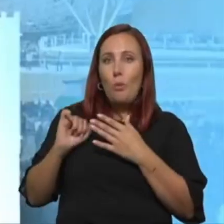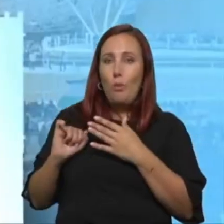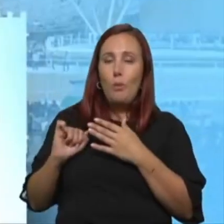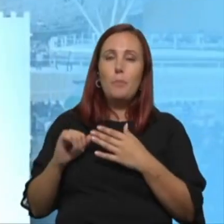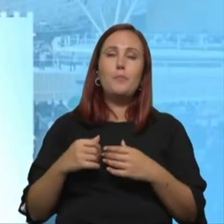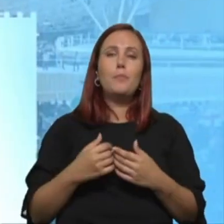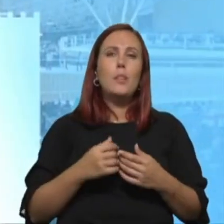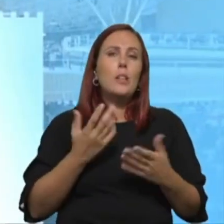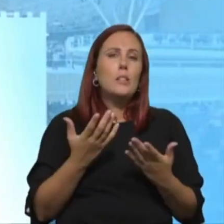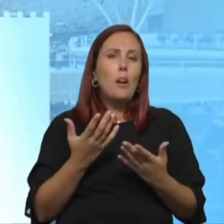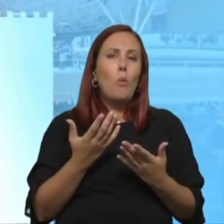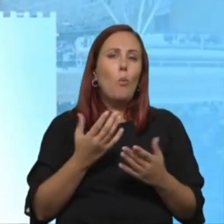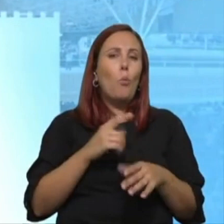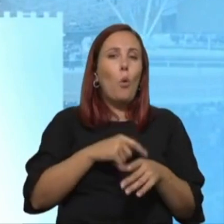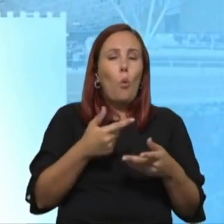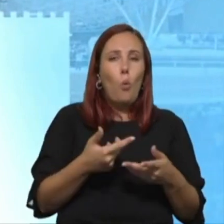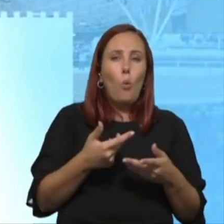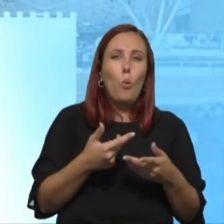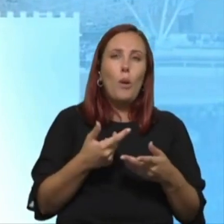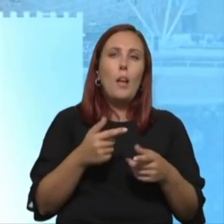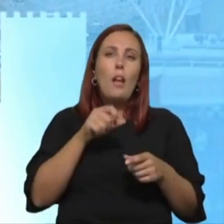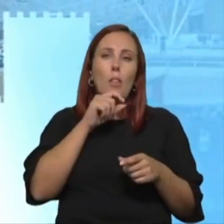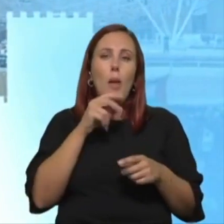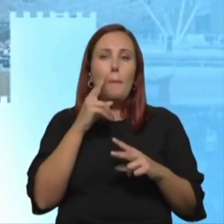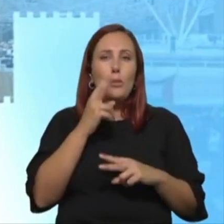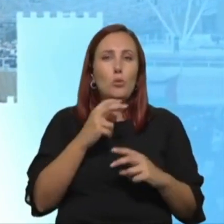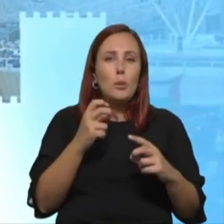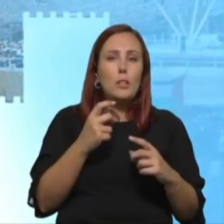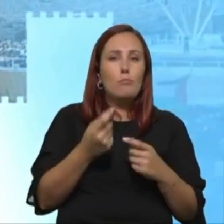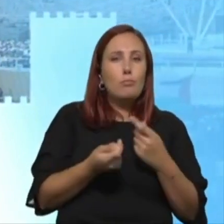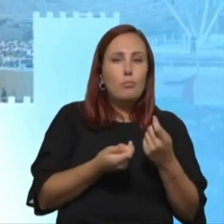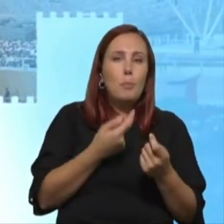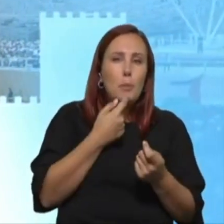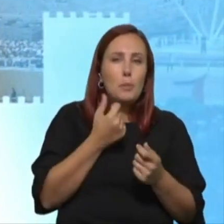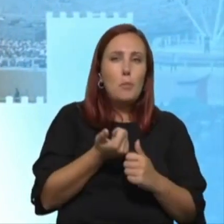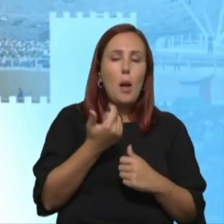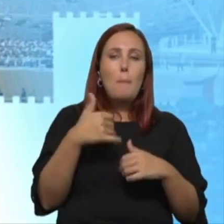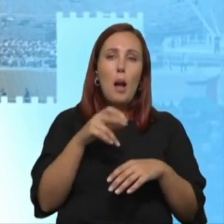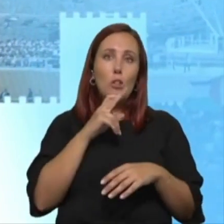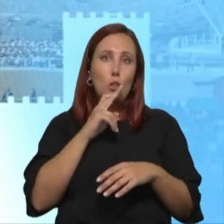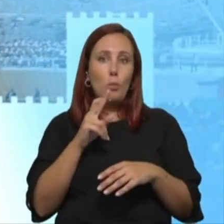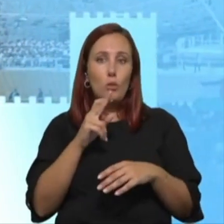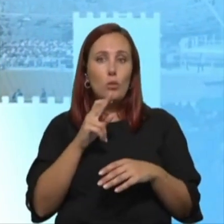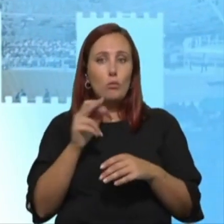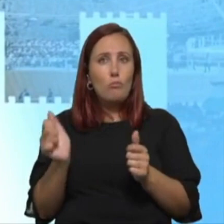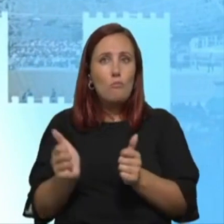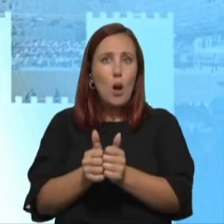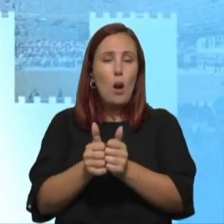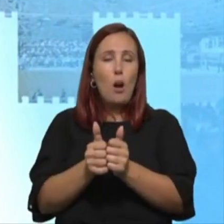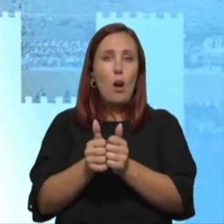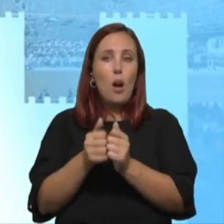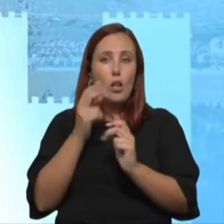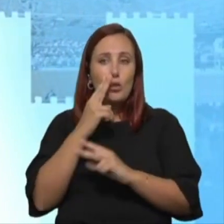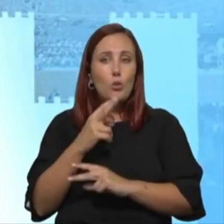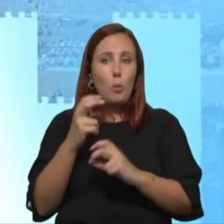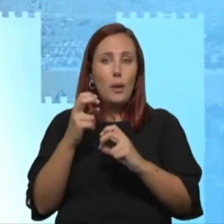esta realidade que traça de alguma forma um diagnóstico que vamos tomando pulso, as respostas estão a acompanhar a descoberta